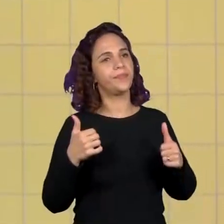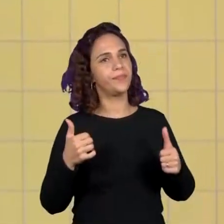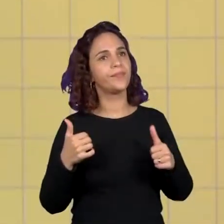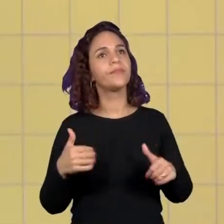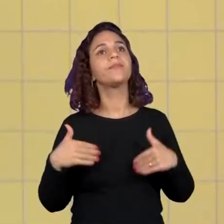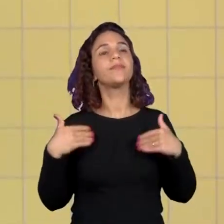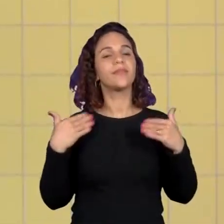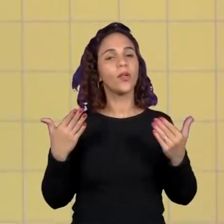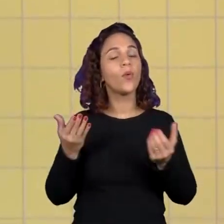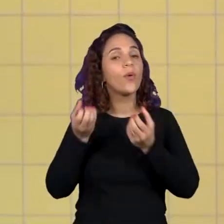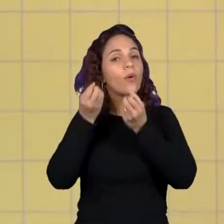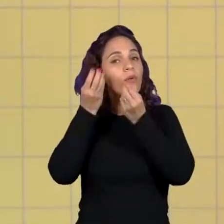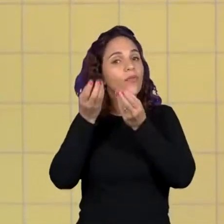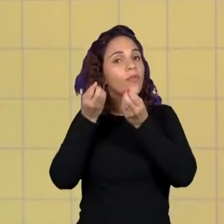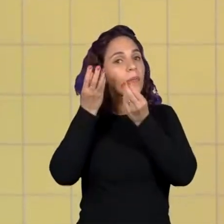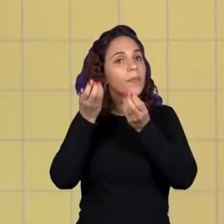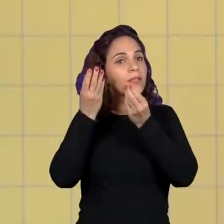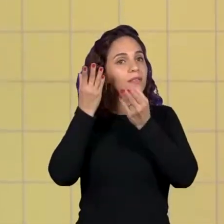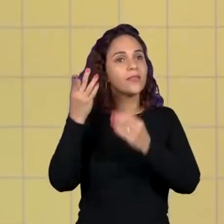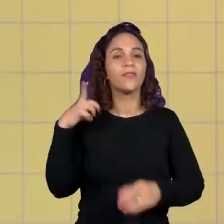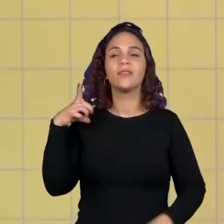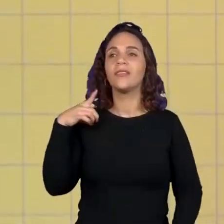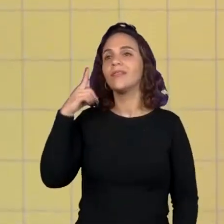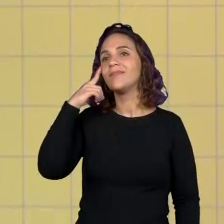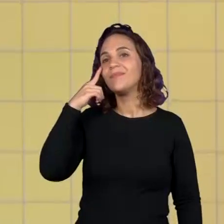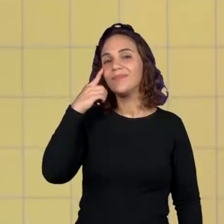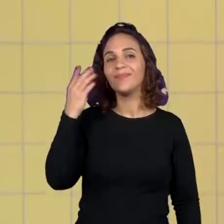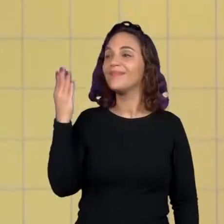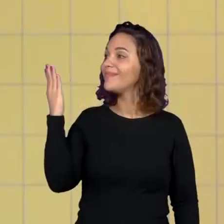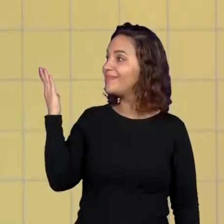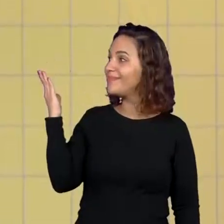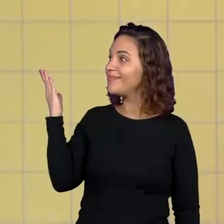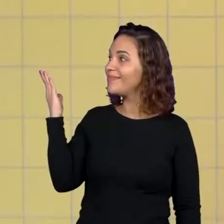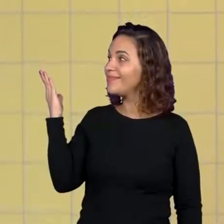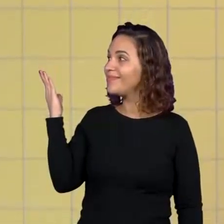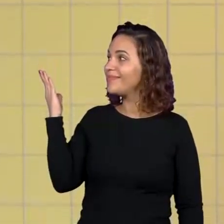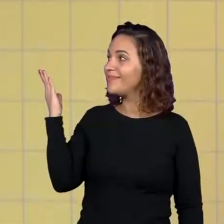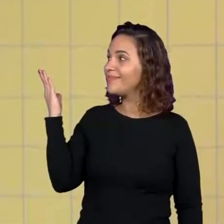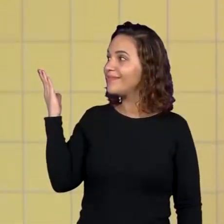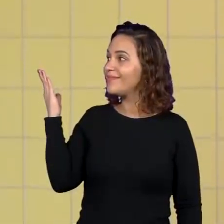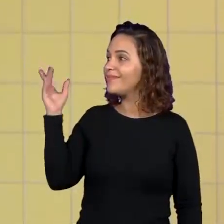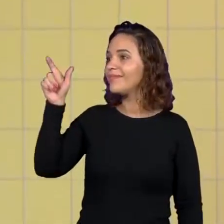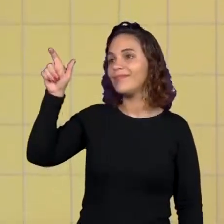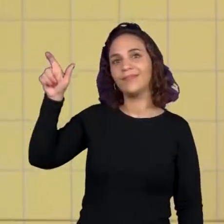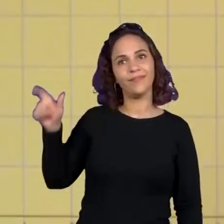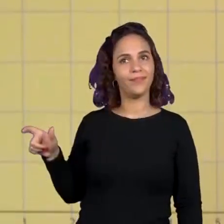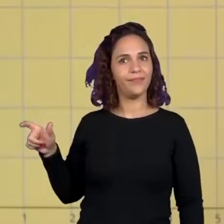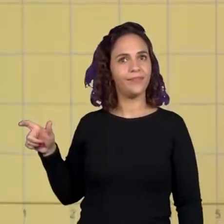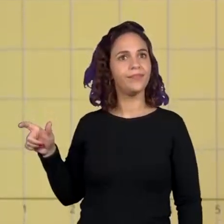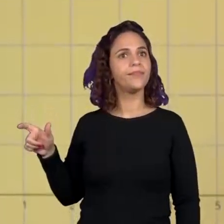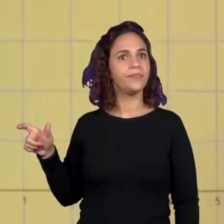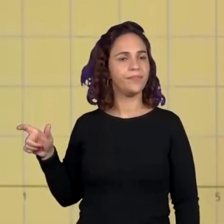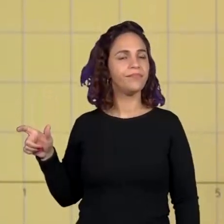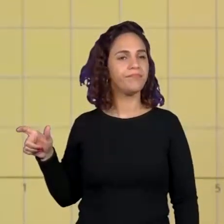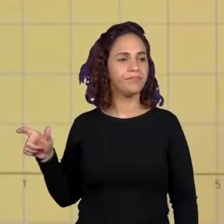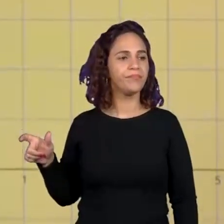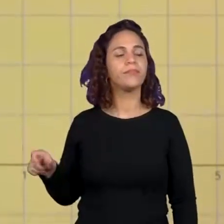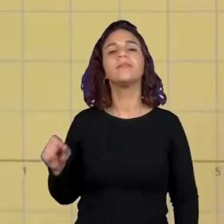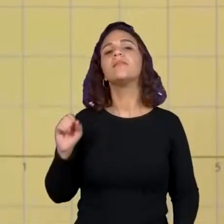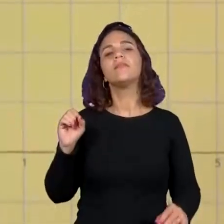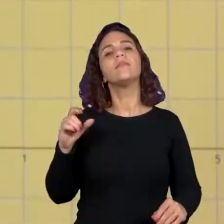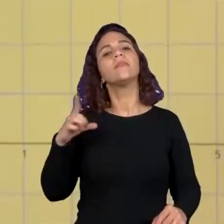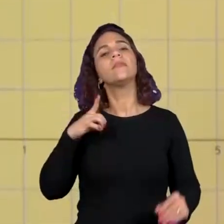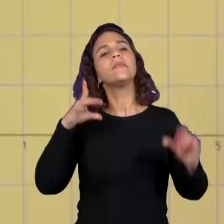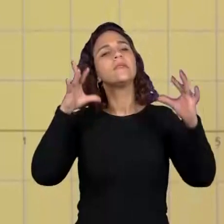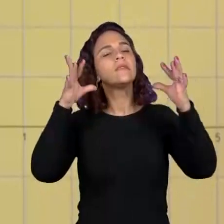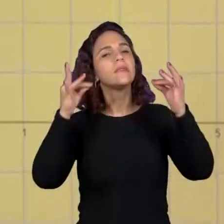toda a informação, professora Juliana, minha mãozinha passando aqui na tela para você, fica do lado esquerdo, certo? Tudo que a gente pode usar, Tudo certo? que a gente pode